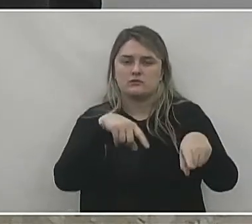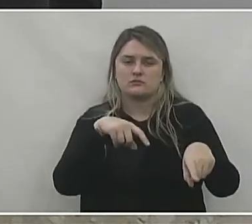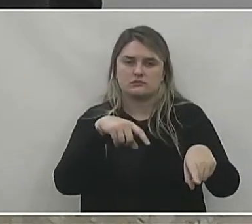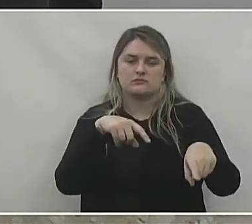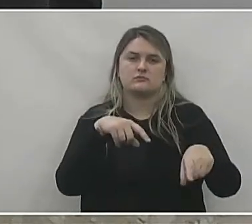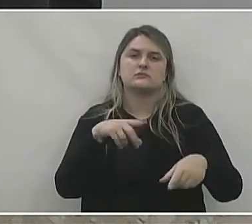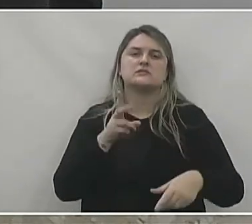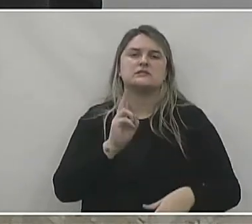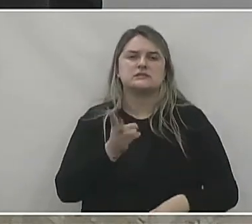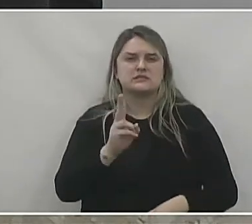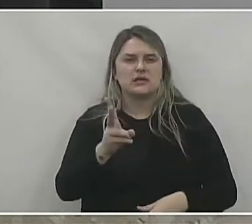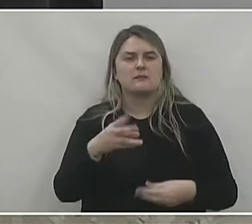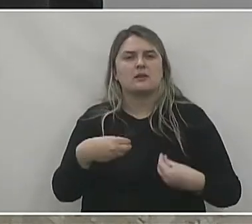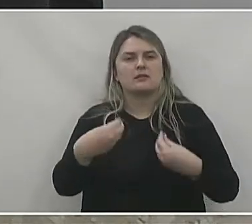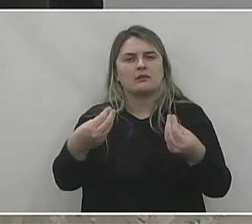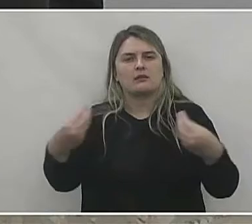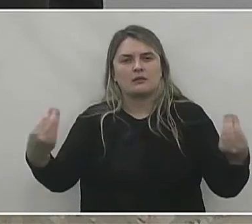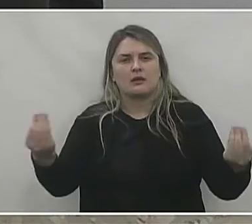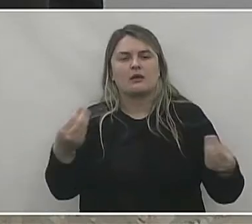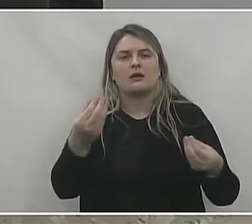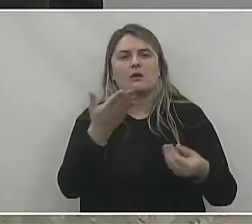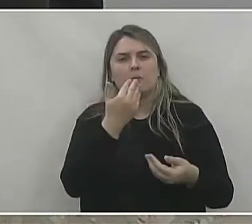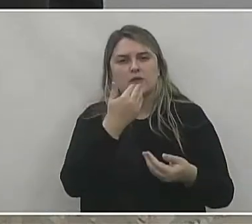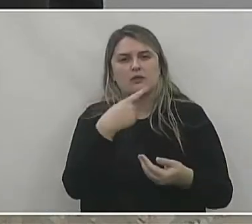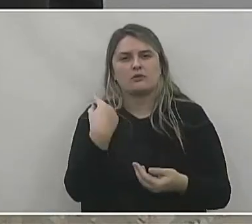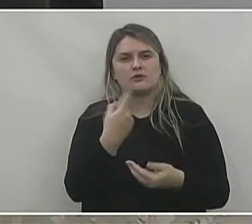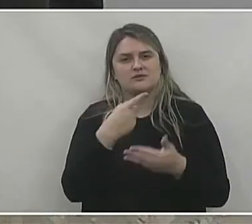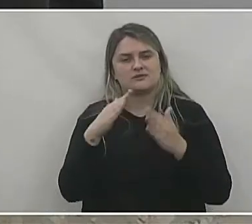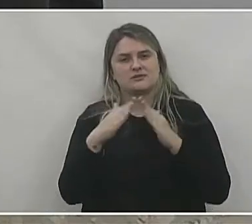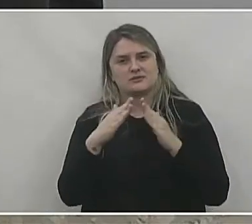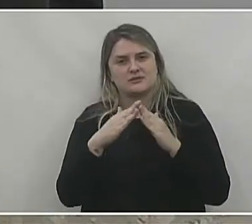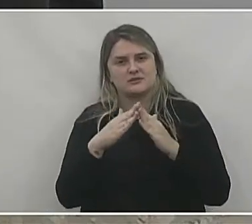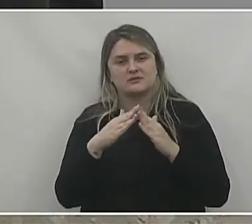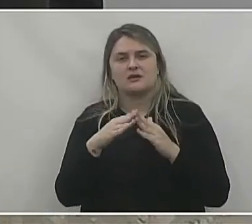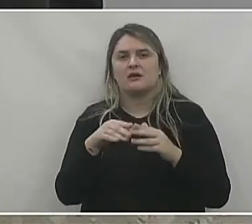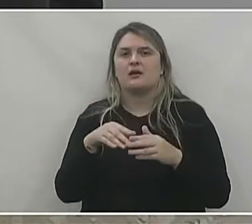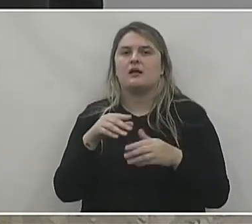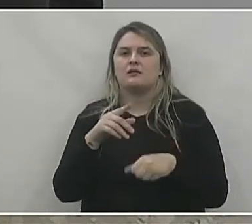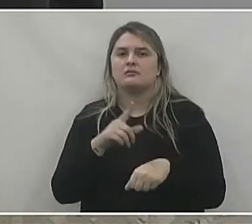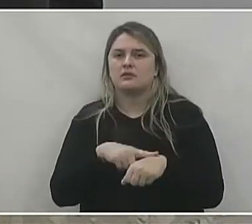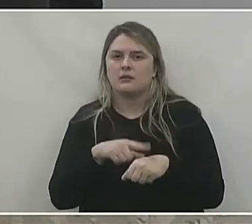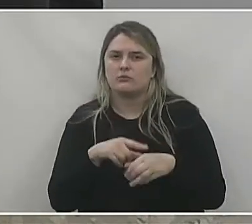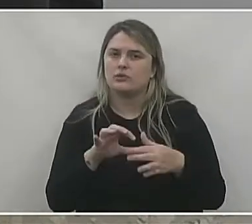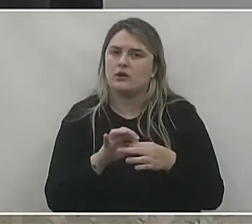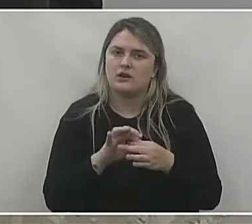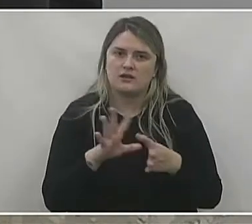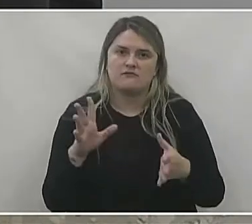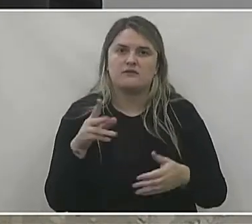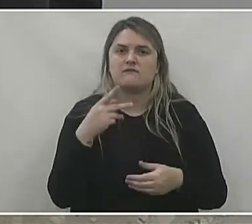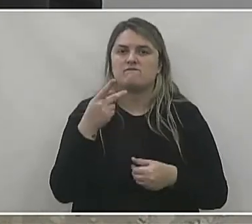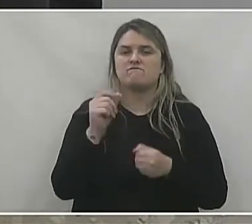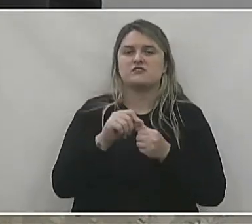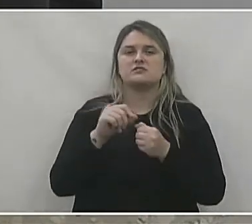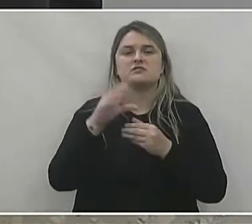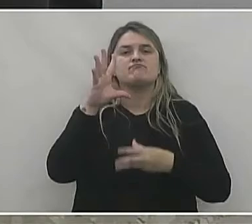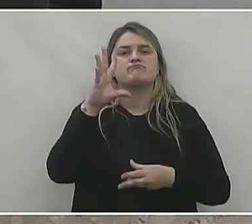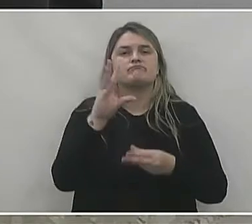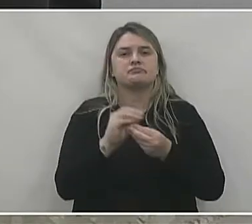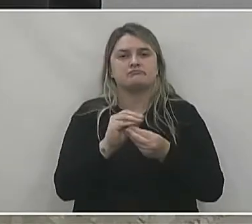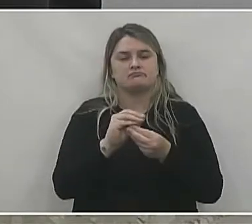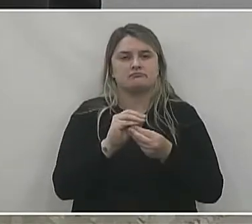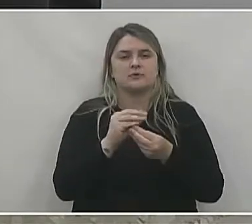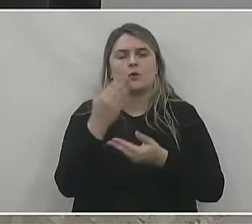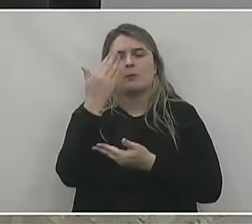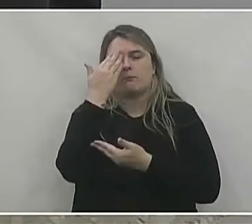levam sempre os frutos para a nossa casa. Eu deixo aqui a palavra à disposição do deputado para fazer as considerações